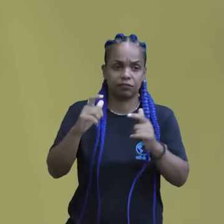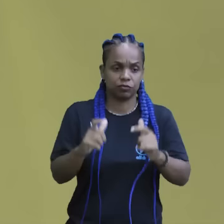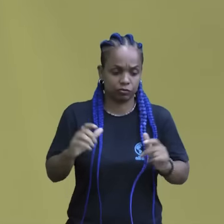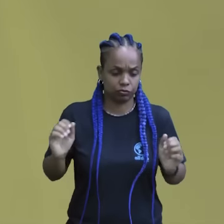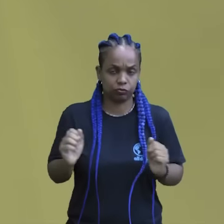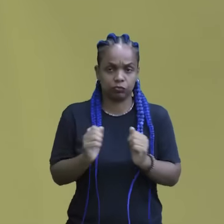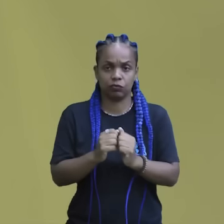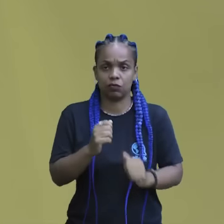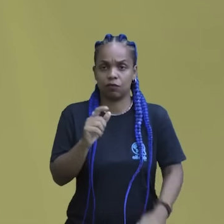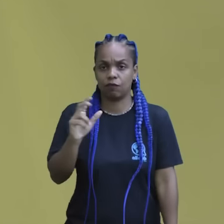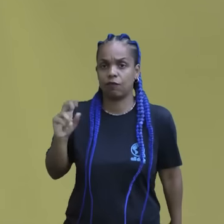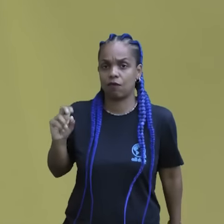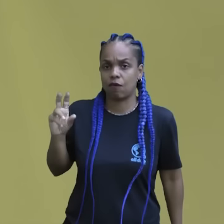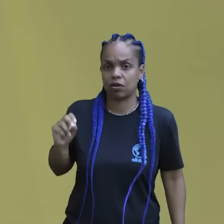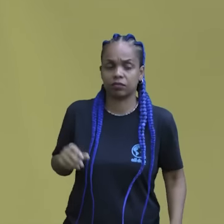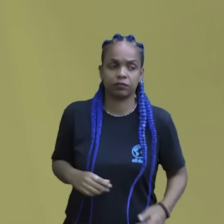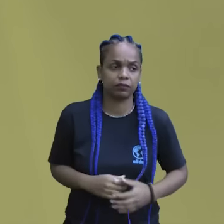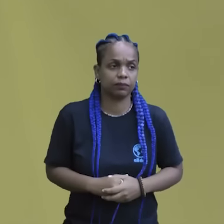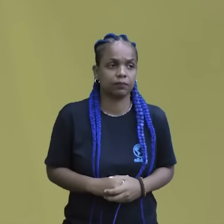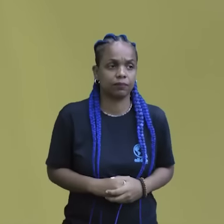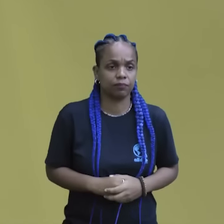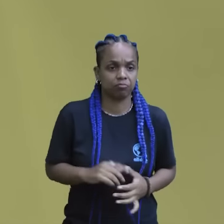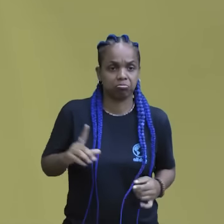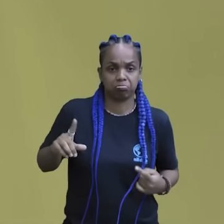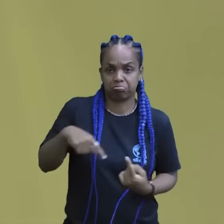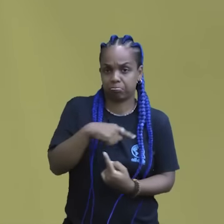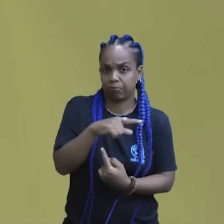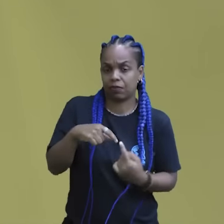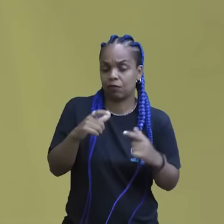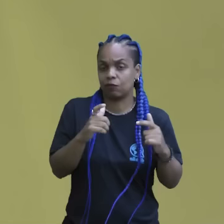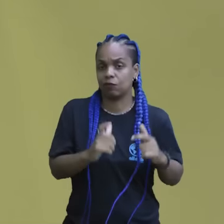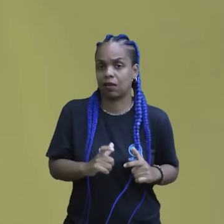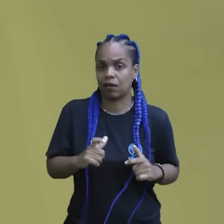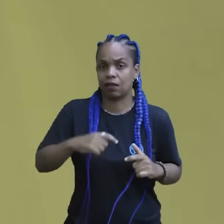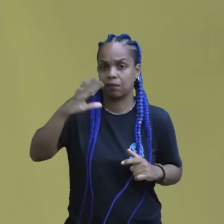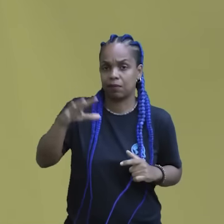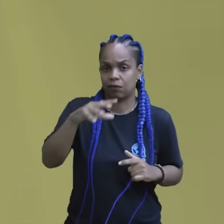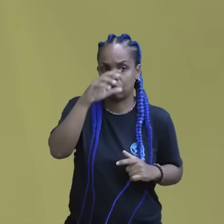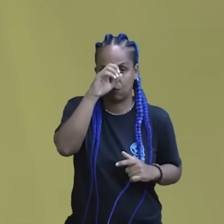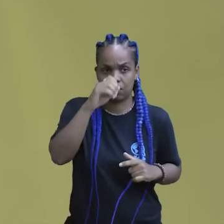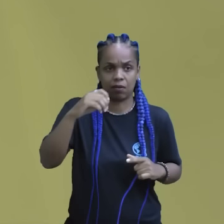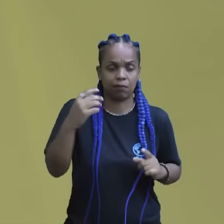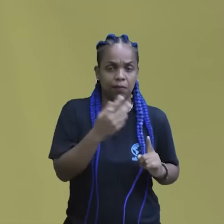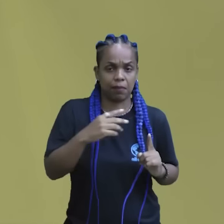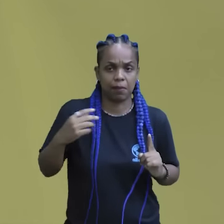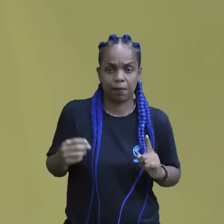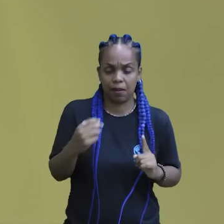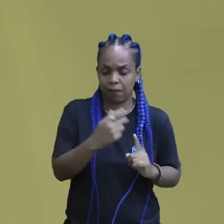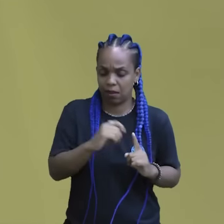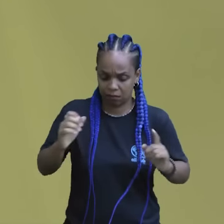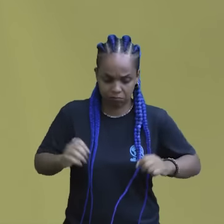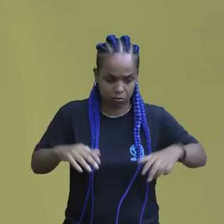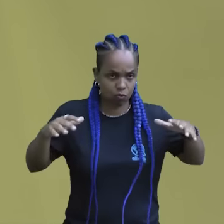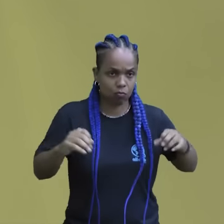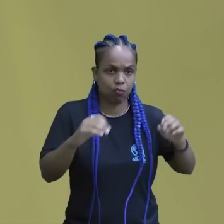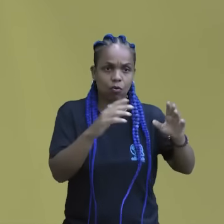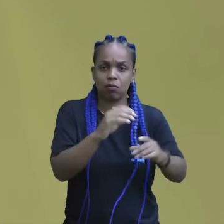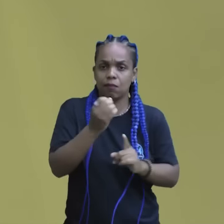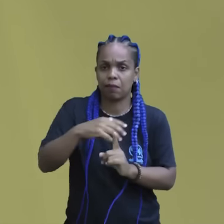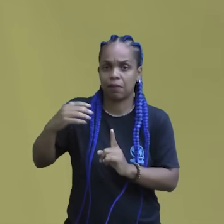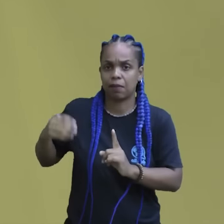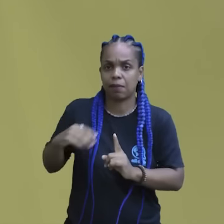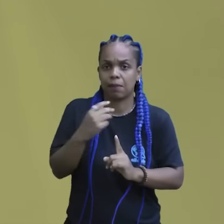das práticas de feitiçaria, com que a teologia da polícia implica, pois não pode admitir nas